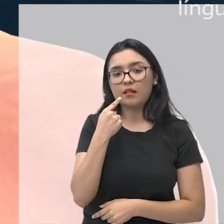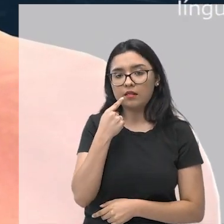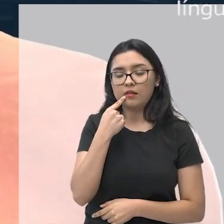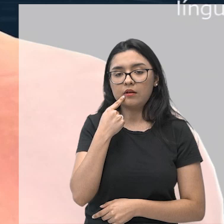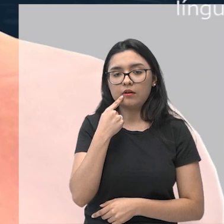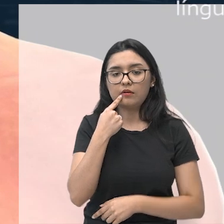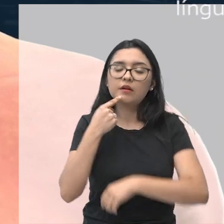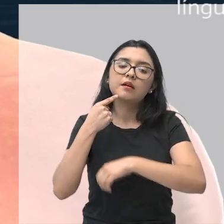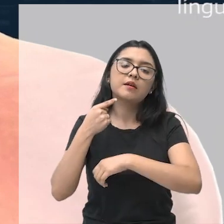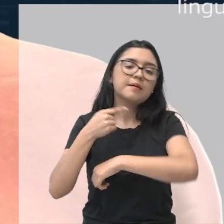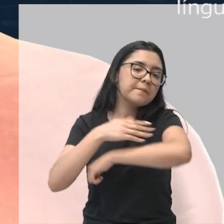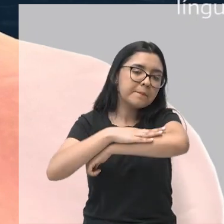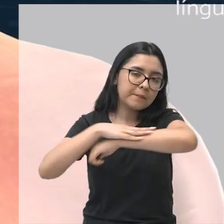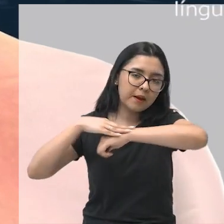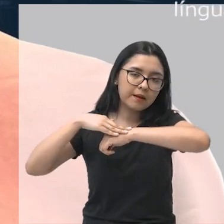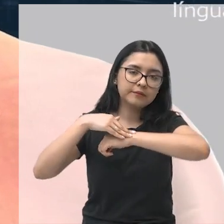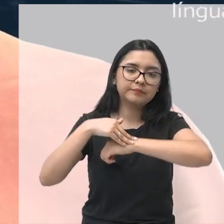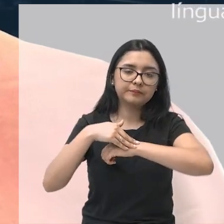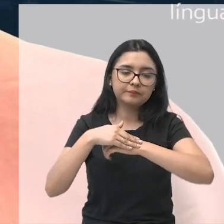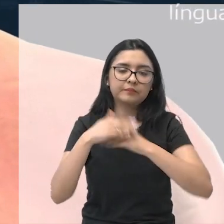e pele.